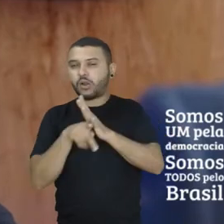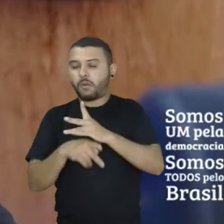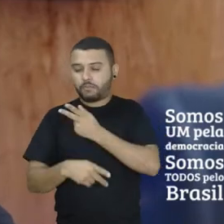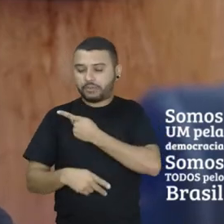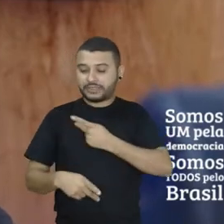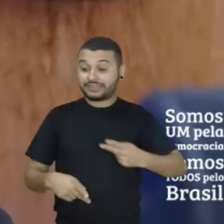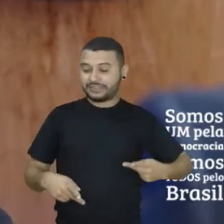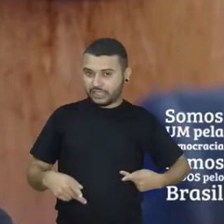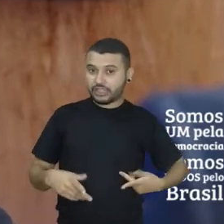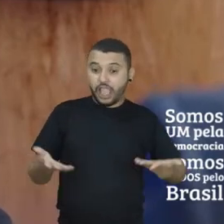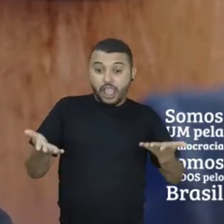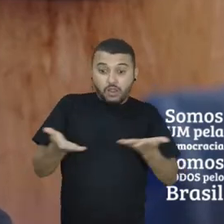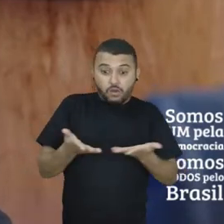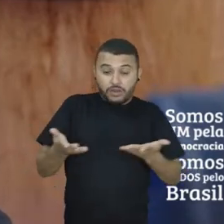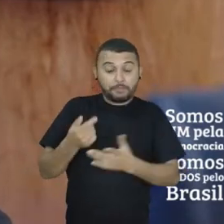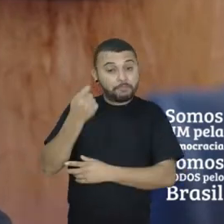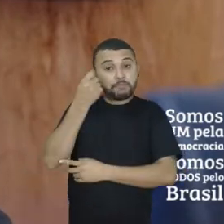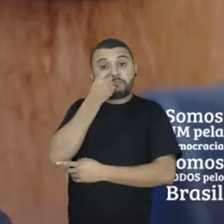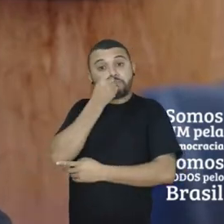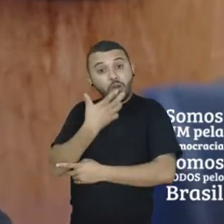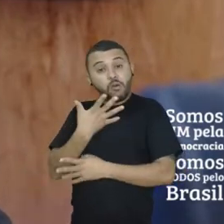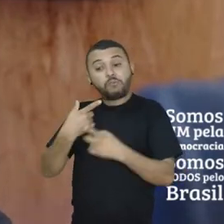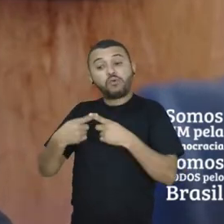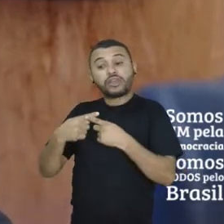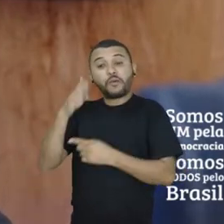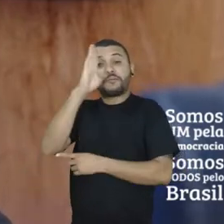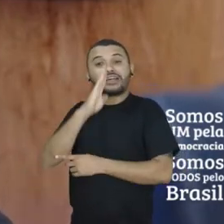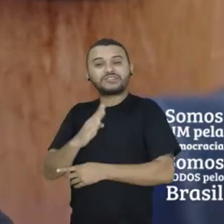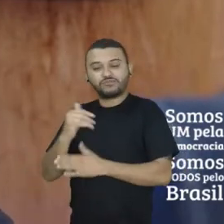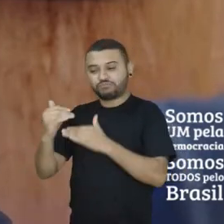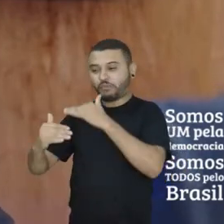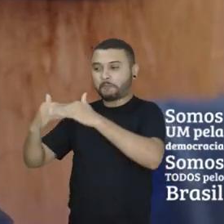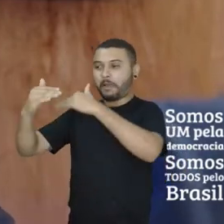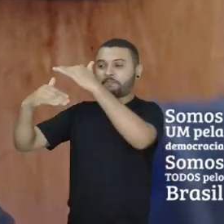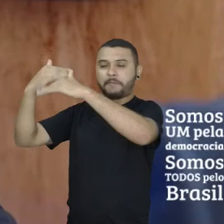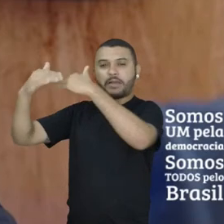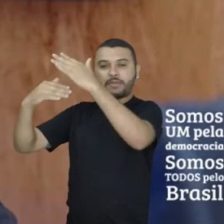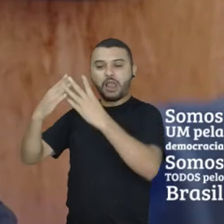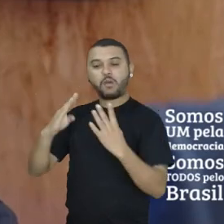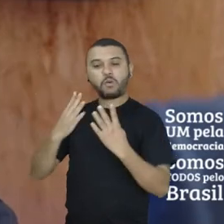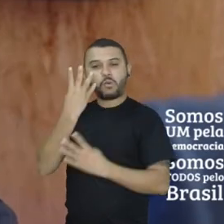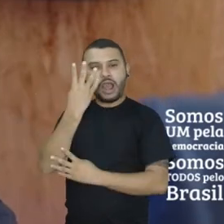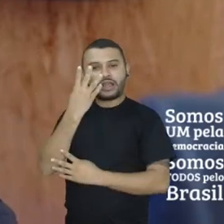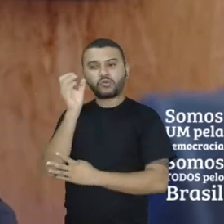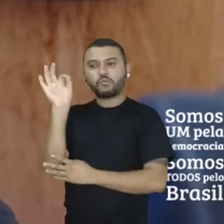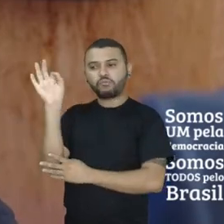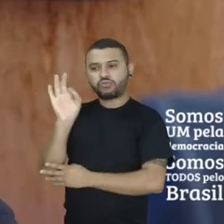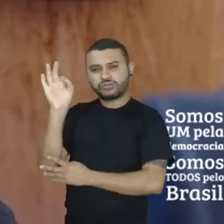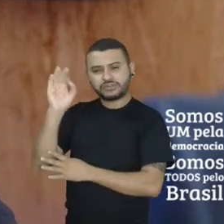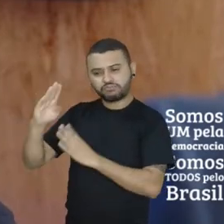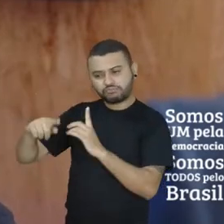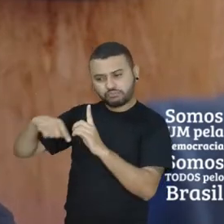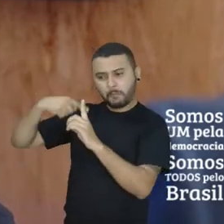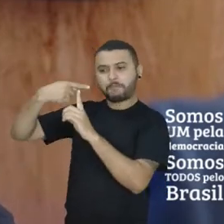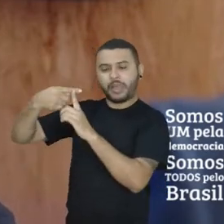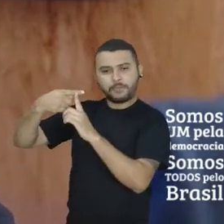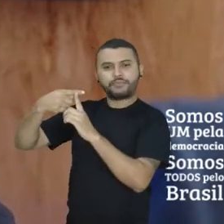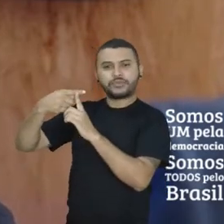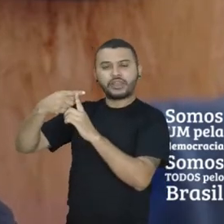bom, porque o Brasil cresceu mais de 4% ao ano a economia. No último ano